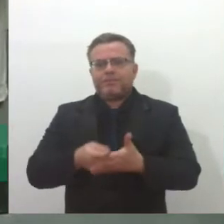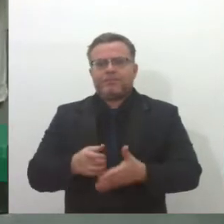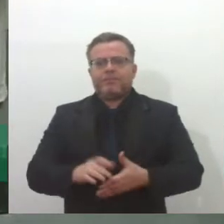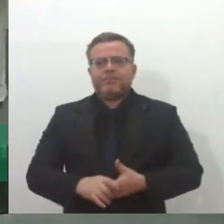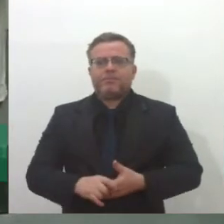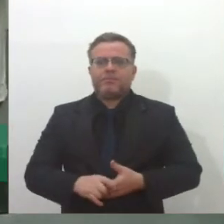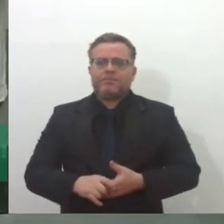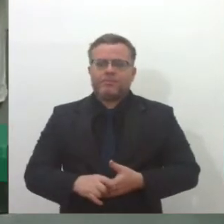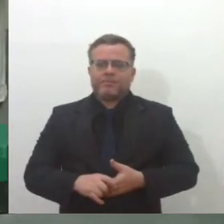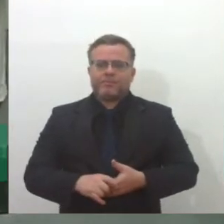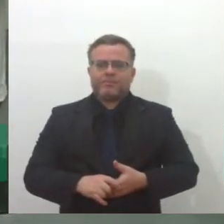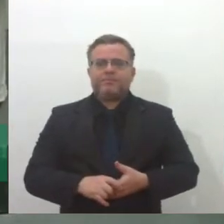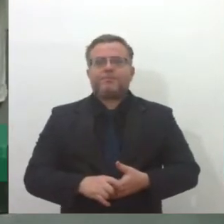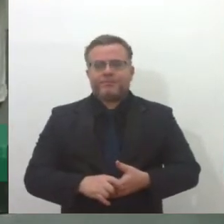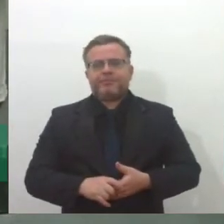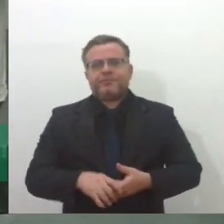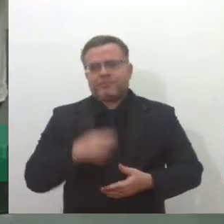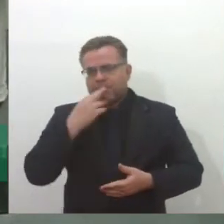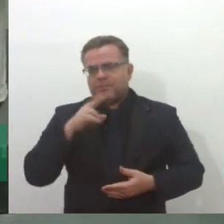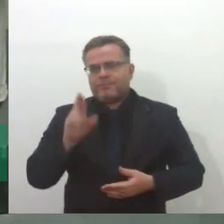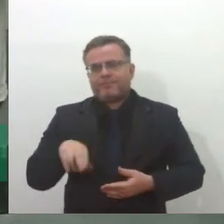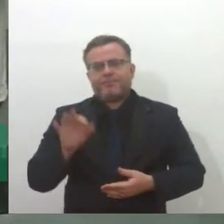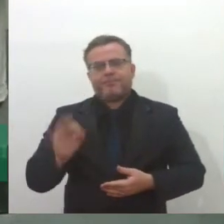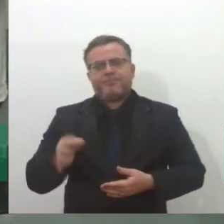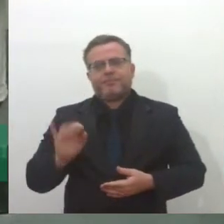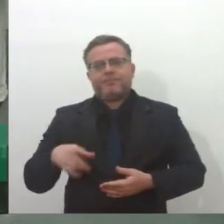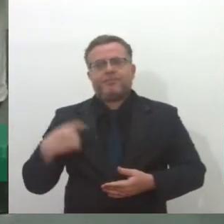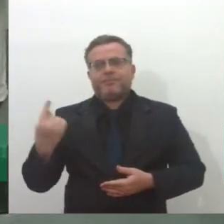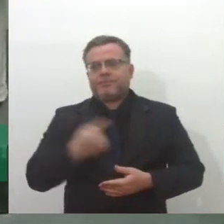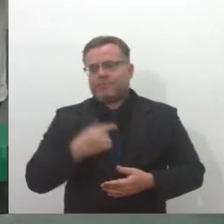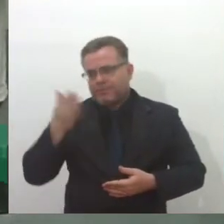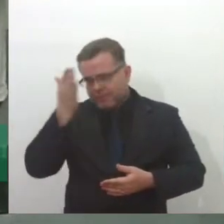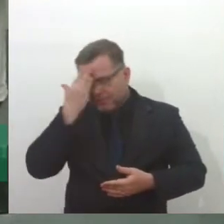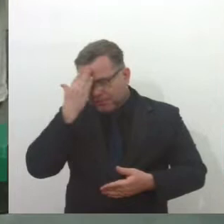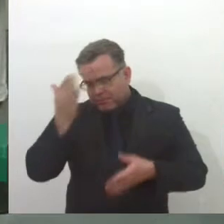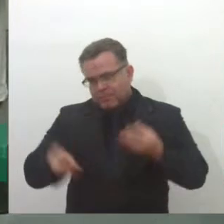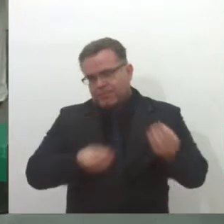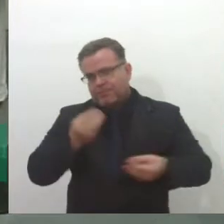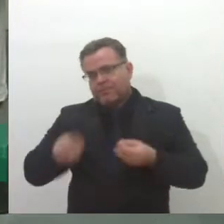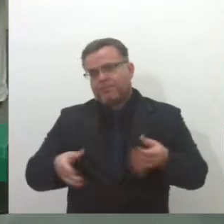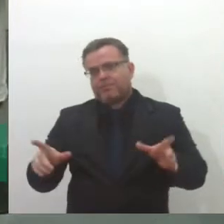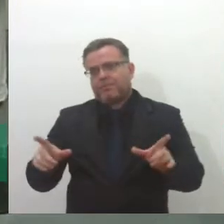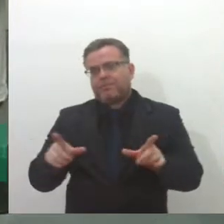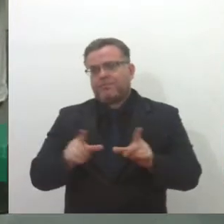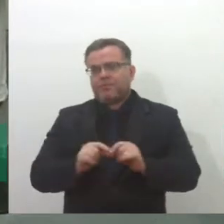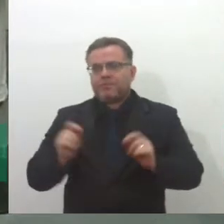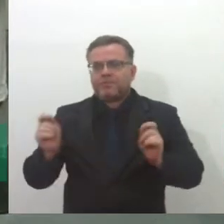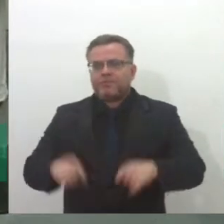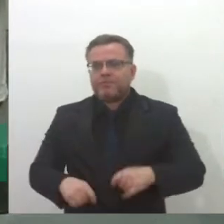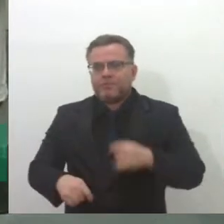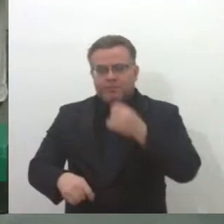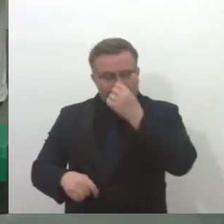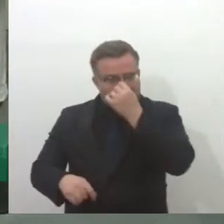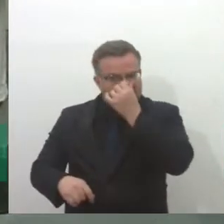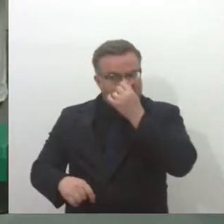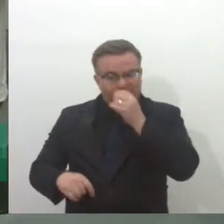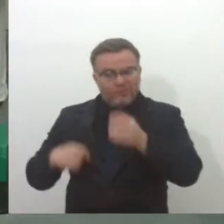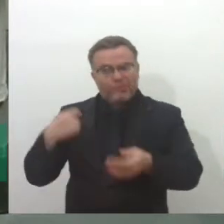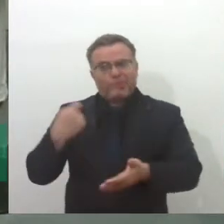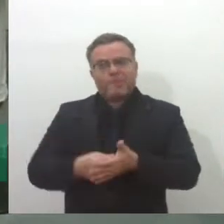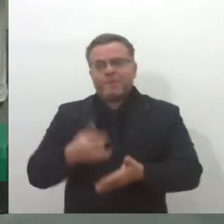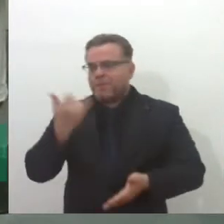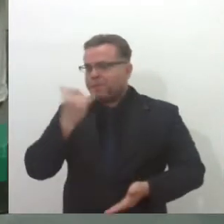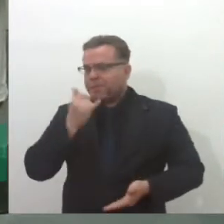Exatamente, Aline. Para a gente poder entender essa redução da conta de energia que o projeto de lei ele